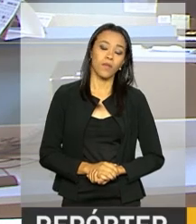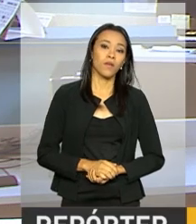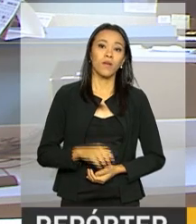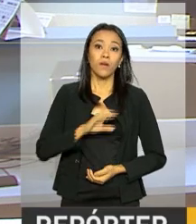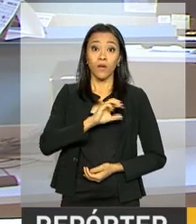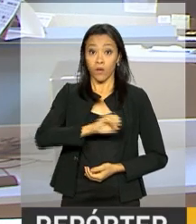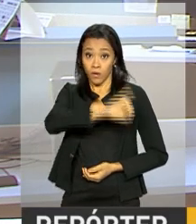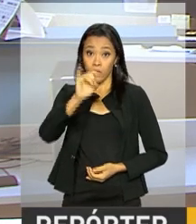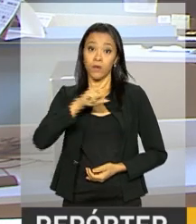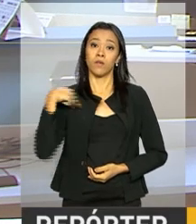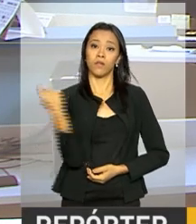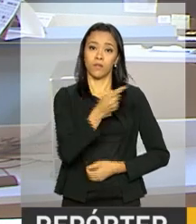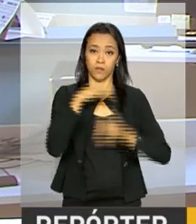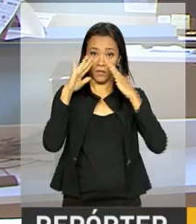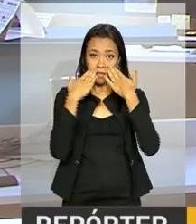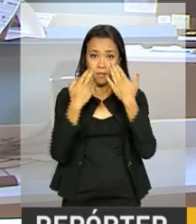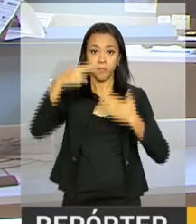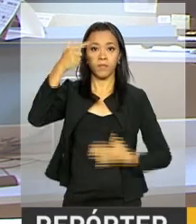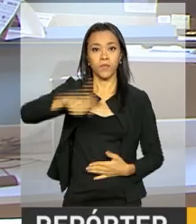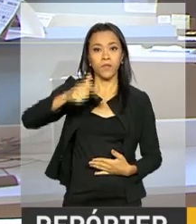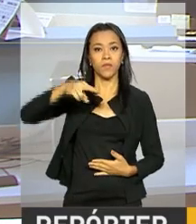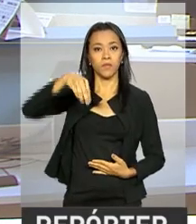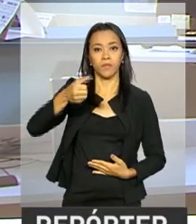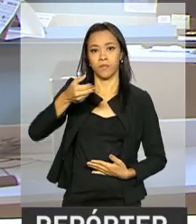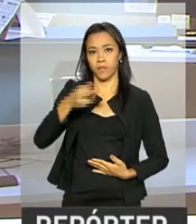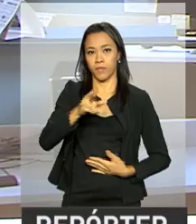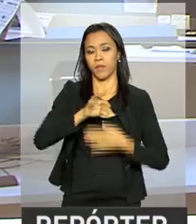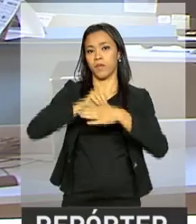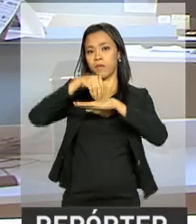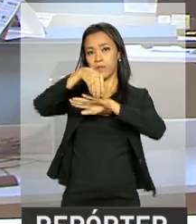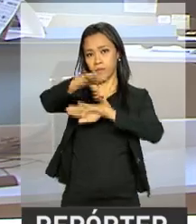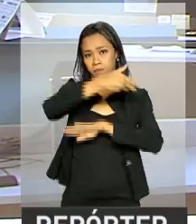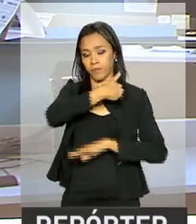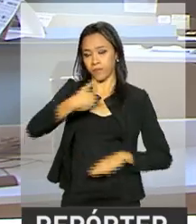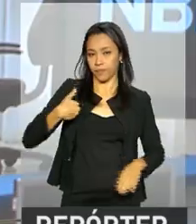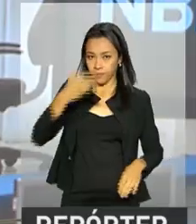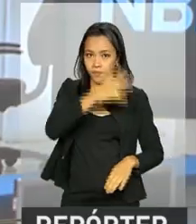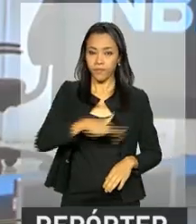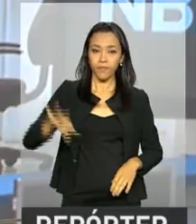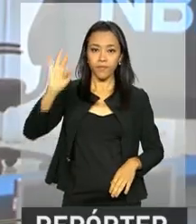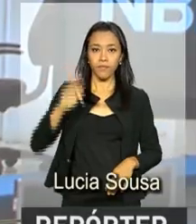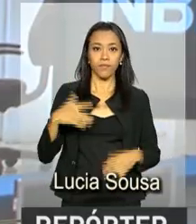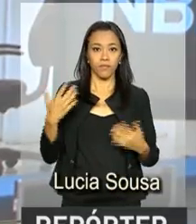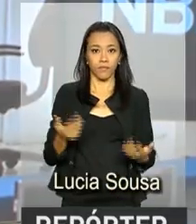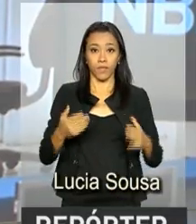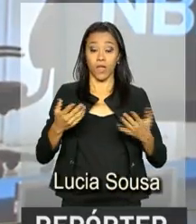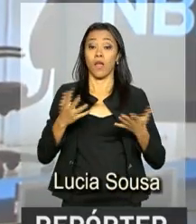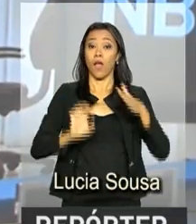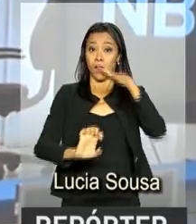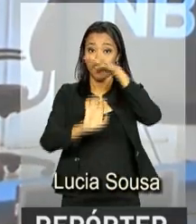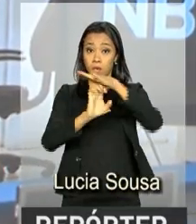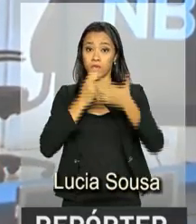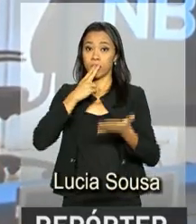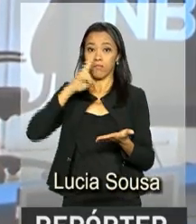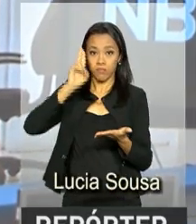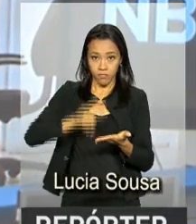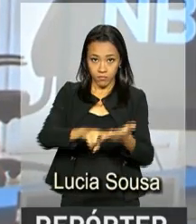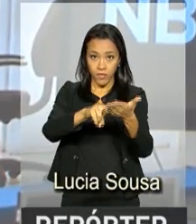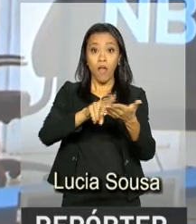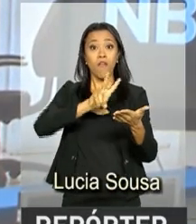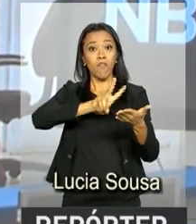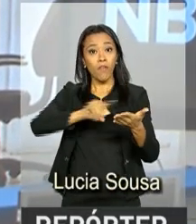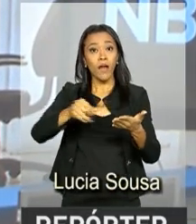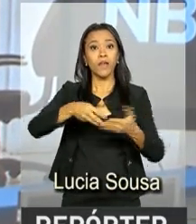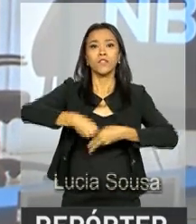Olá estamos de volta com repórter NBR e as notícias do governo federal os Correios vão distribuir medicamentos